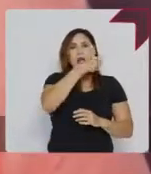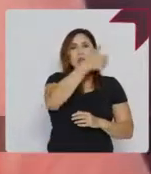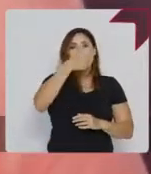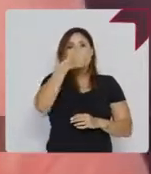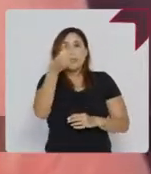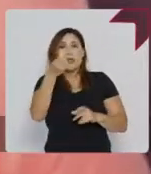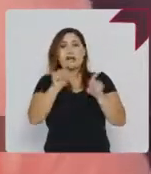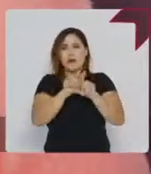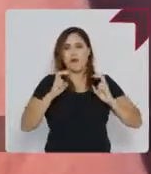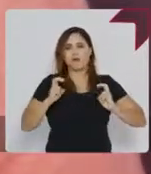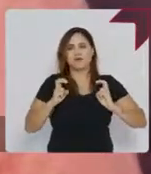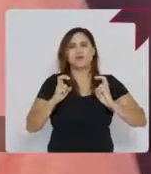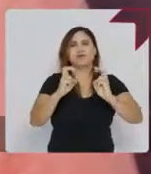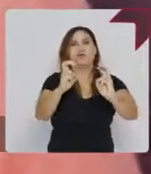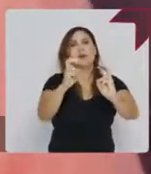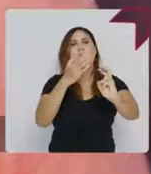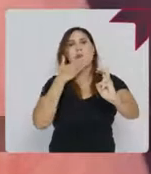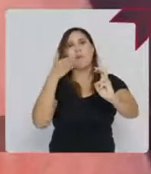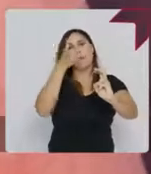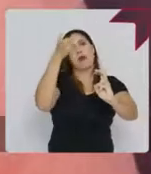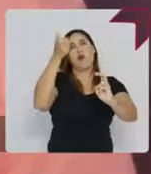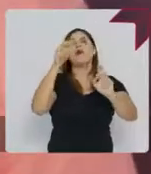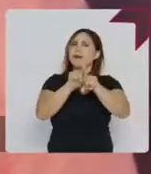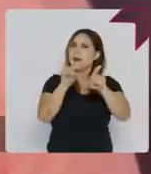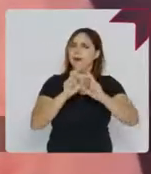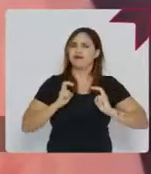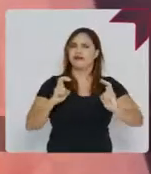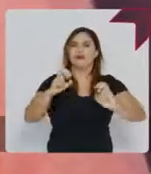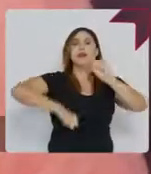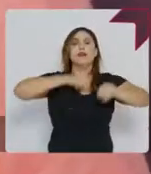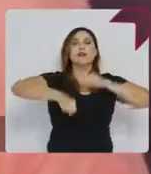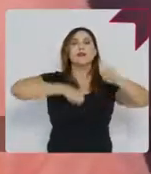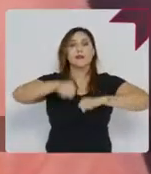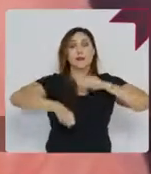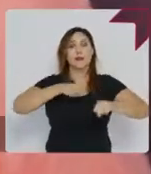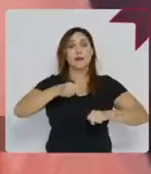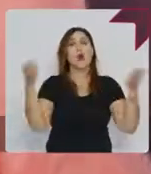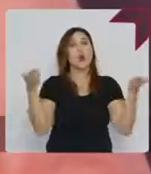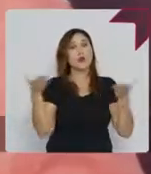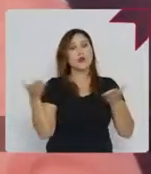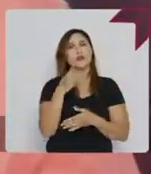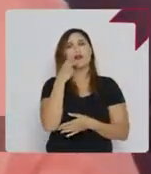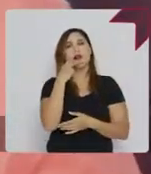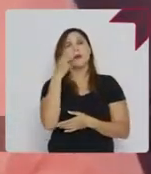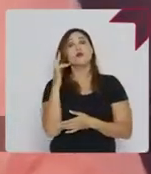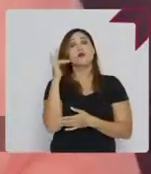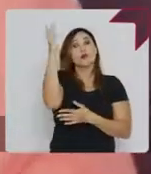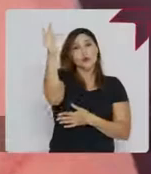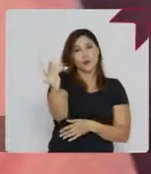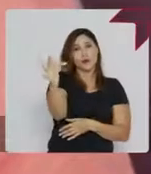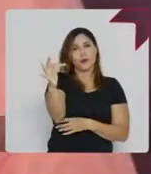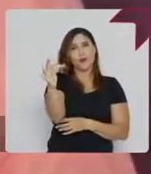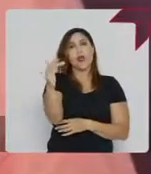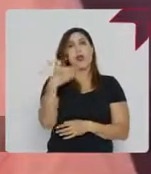Rio Bahia, da Avenida Jadiel Matos e de ciclovias. Mas nós estamos aqui para falar do futuro. Por